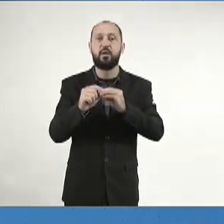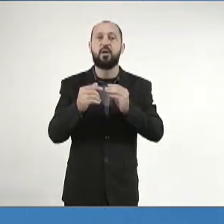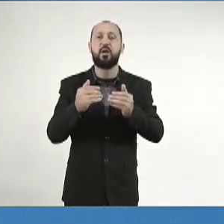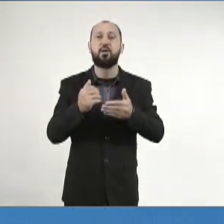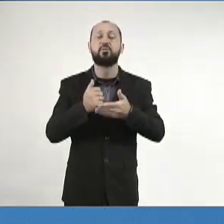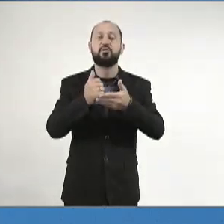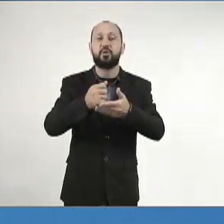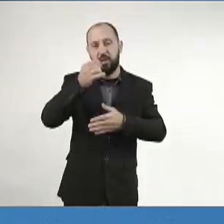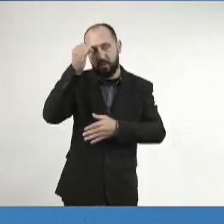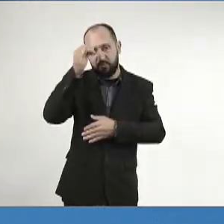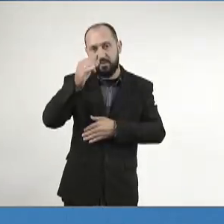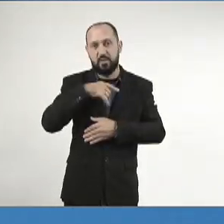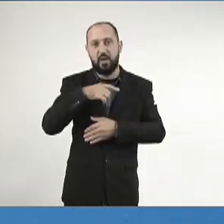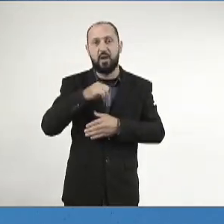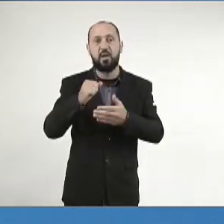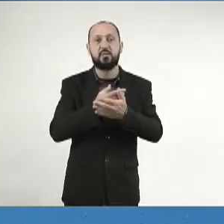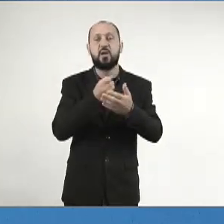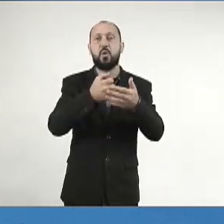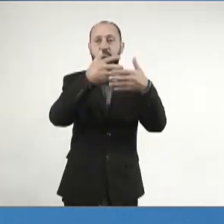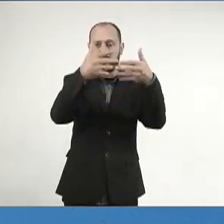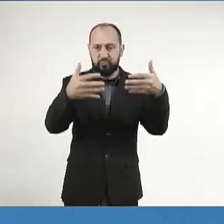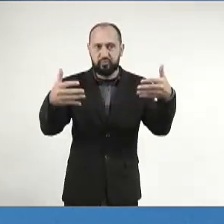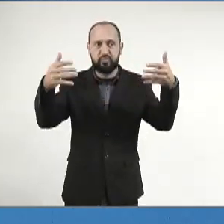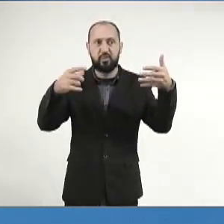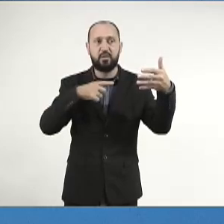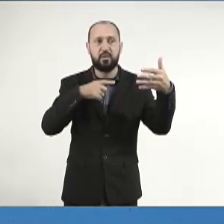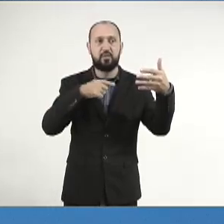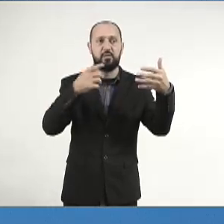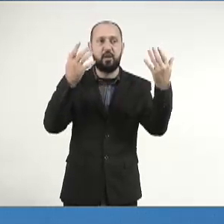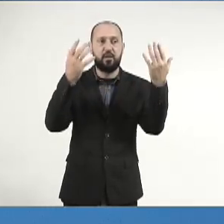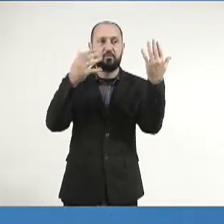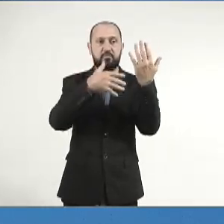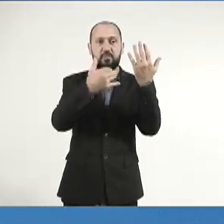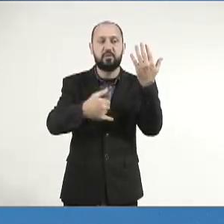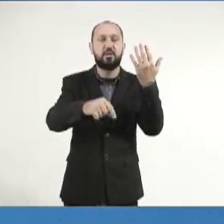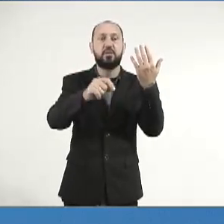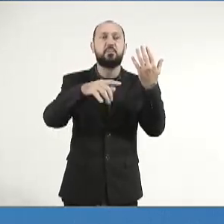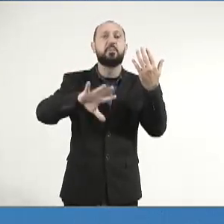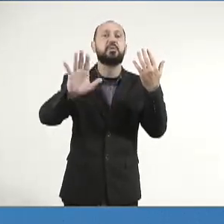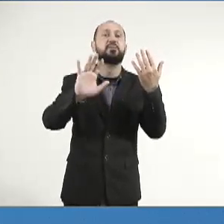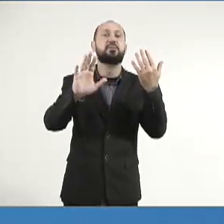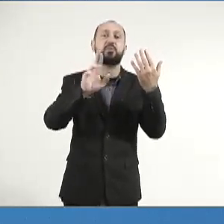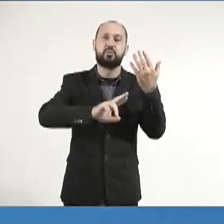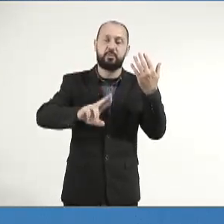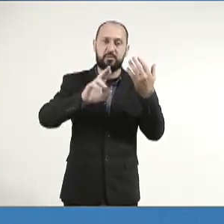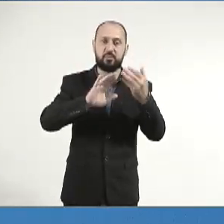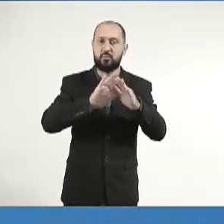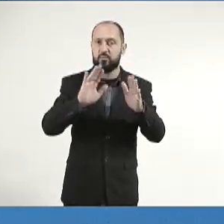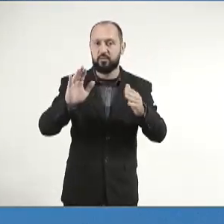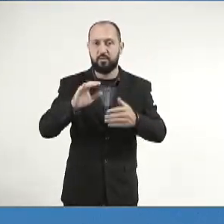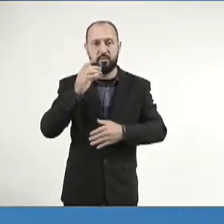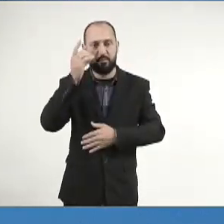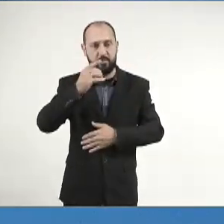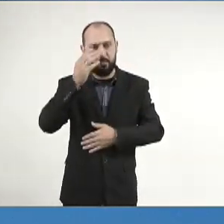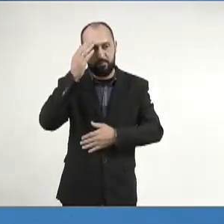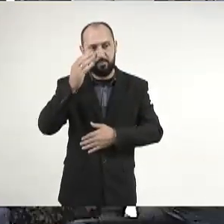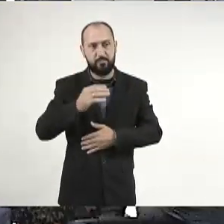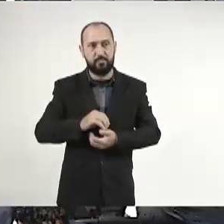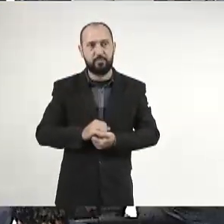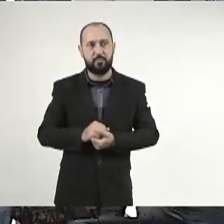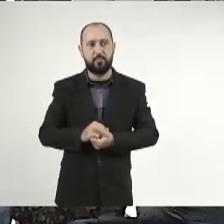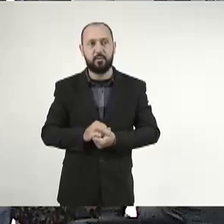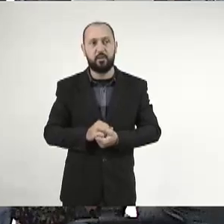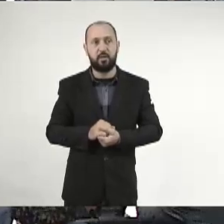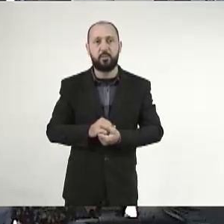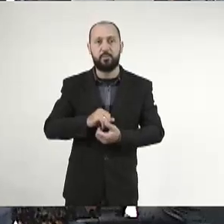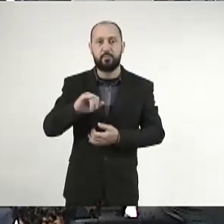de evitarmos que tenha essa quantidade de cabos colocados nos postes sem a devida utilização. Era isso, deputado. Obrigado. Aproveitando mais